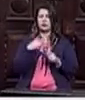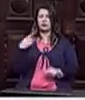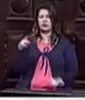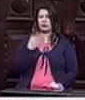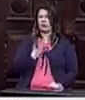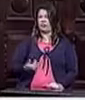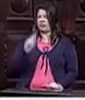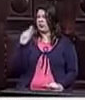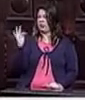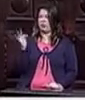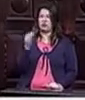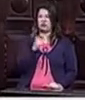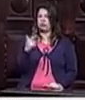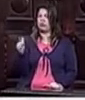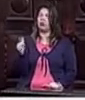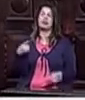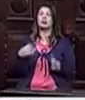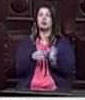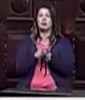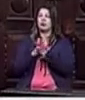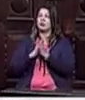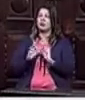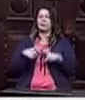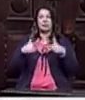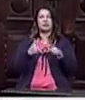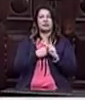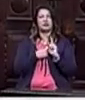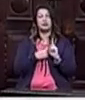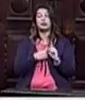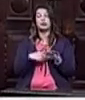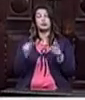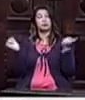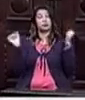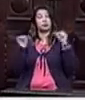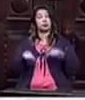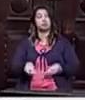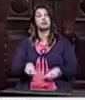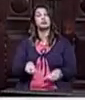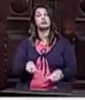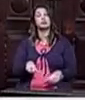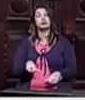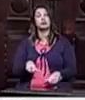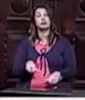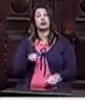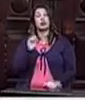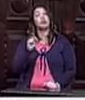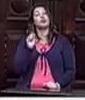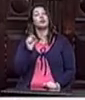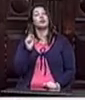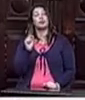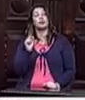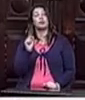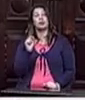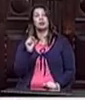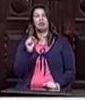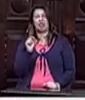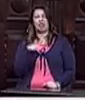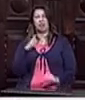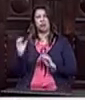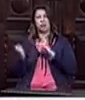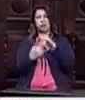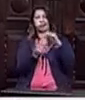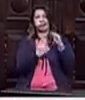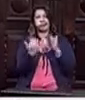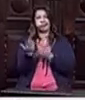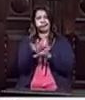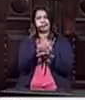deveriam fazer, não cobram a dívida ativa e, o pior, entopem de isenção fiscal. Aí